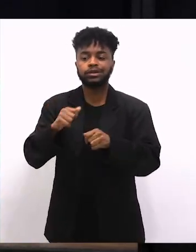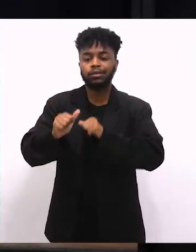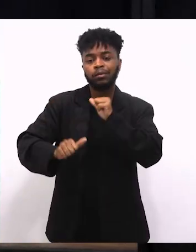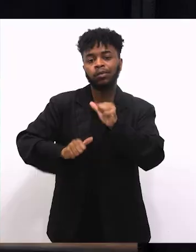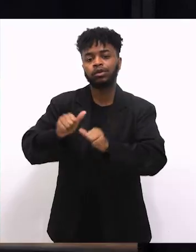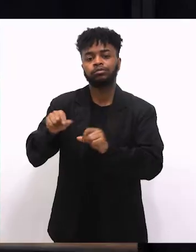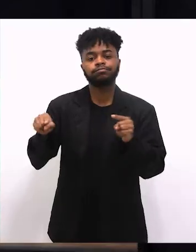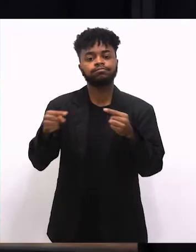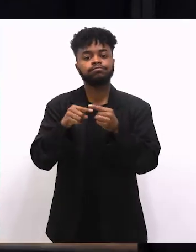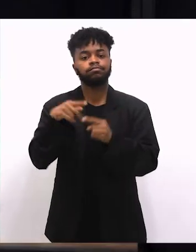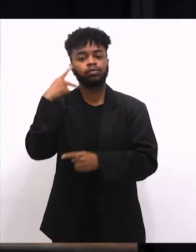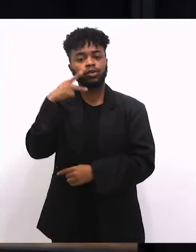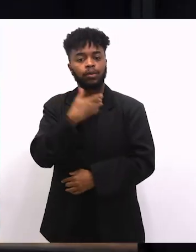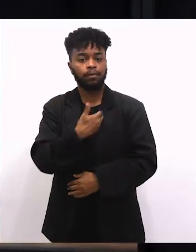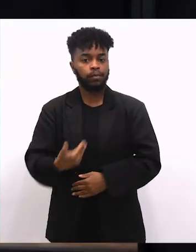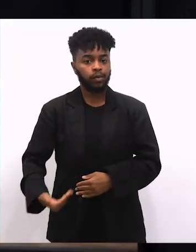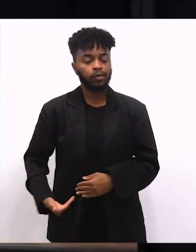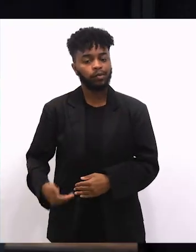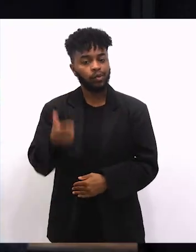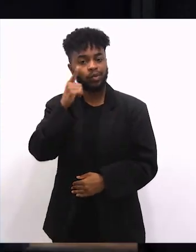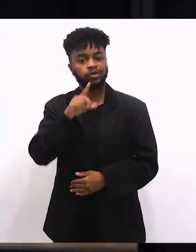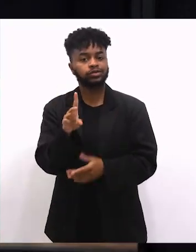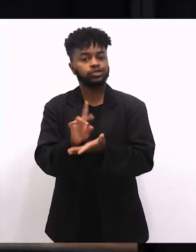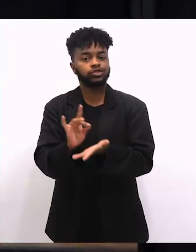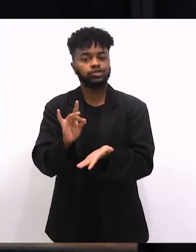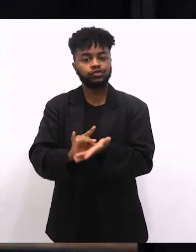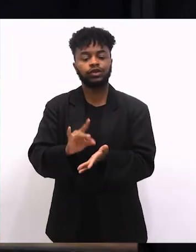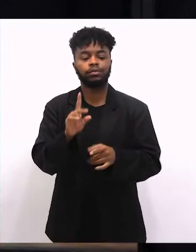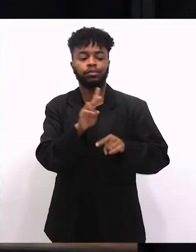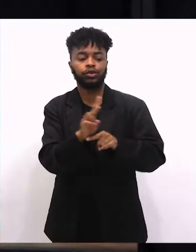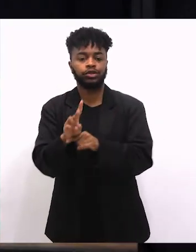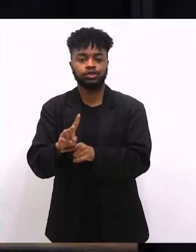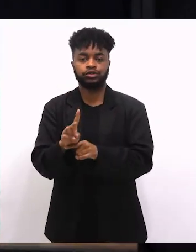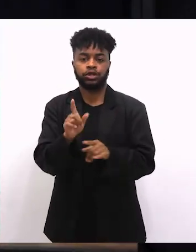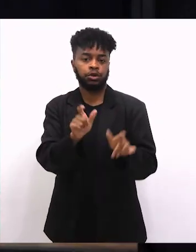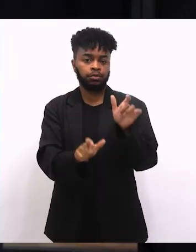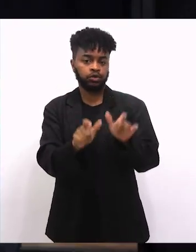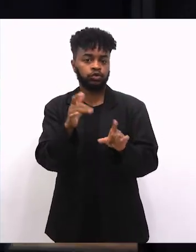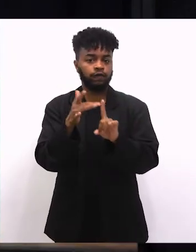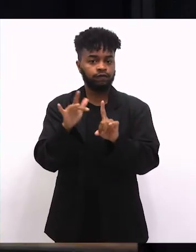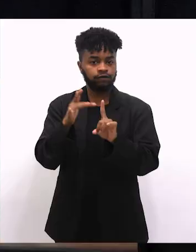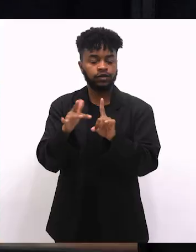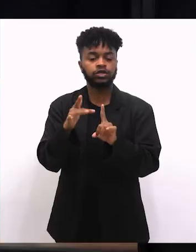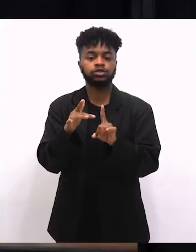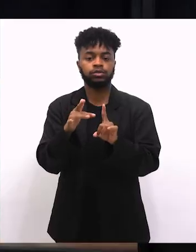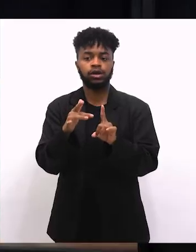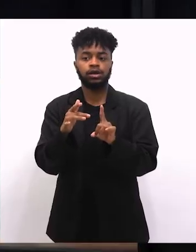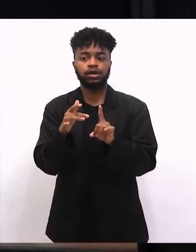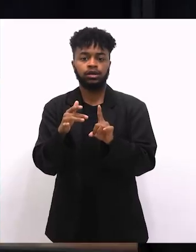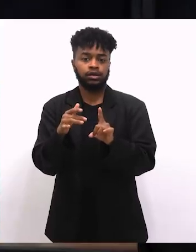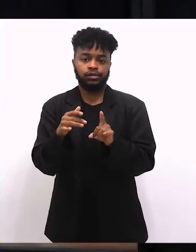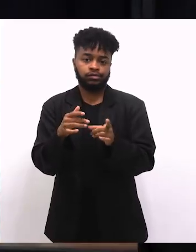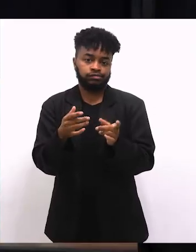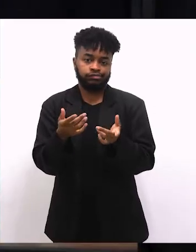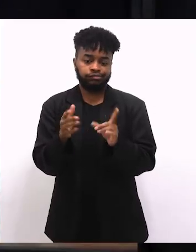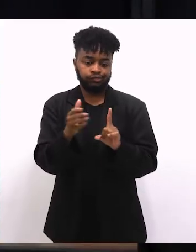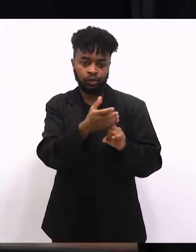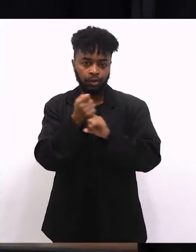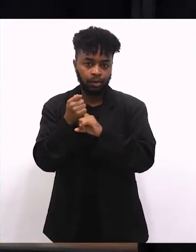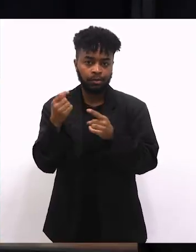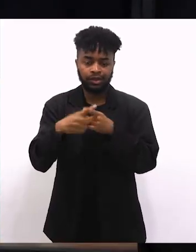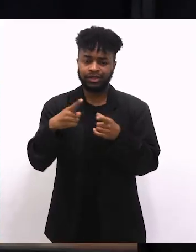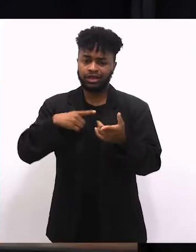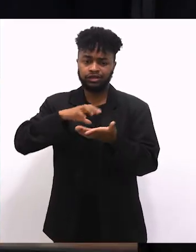e transformá-la em políticas públicas que possam proteger as pessoas que são vítimas do tráfico, que aí nas suas